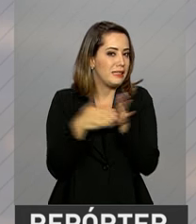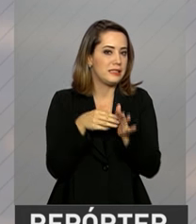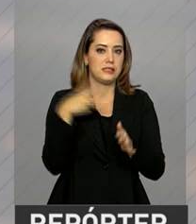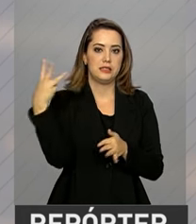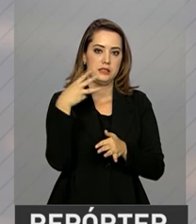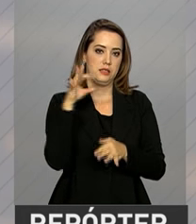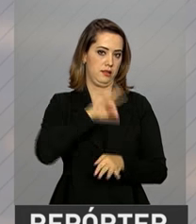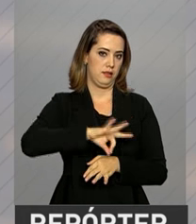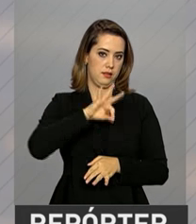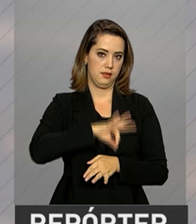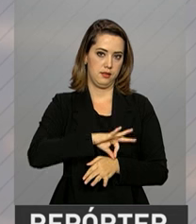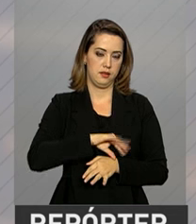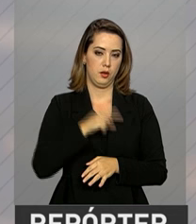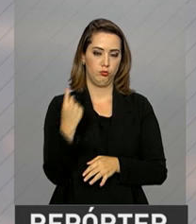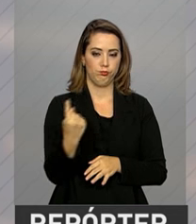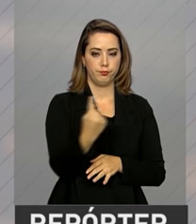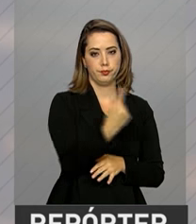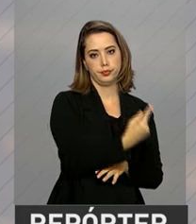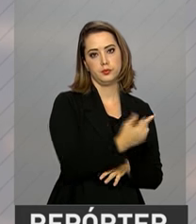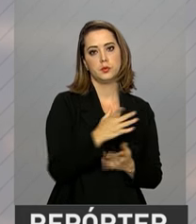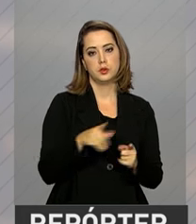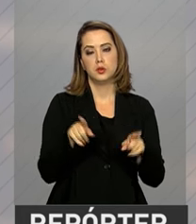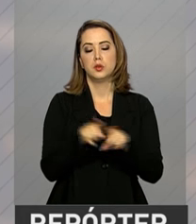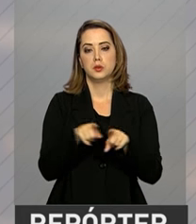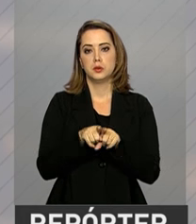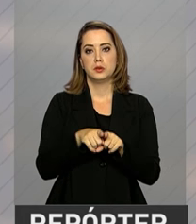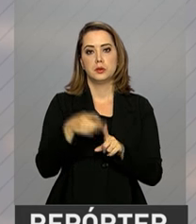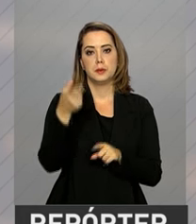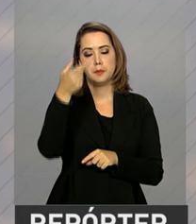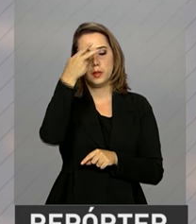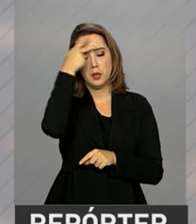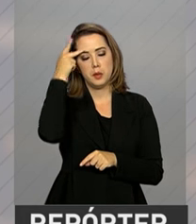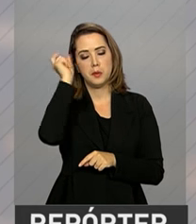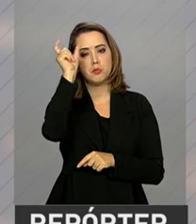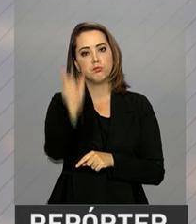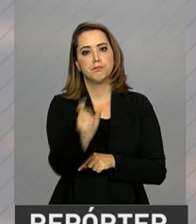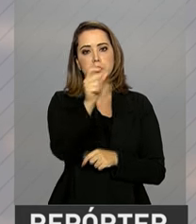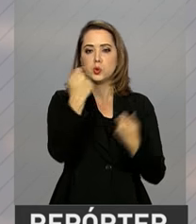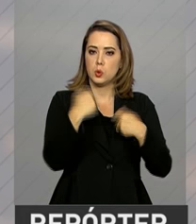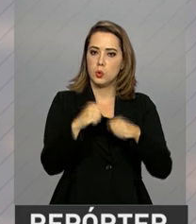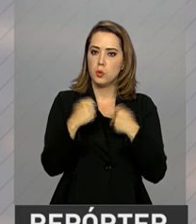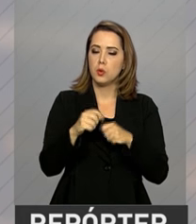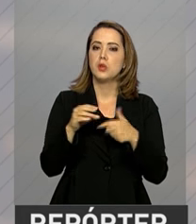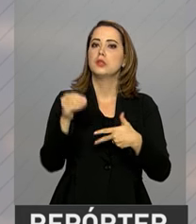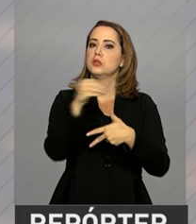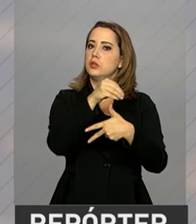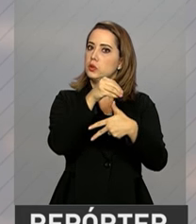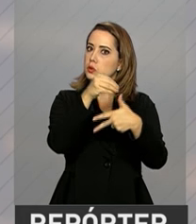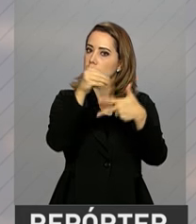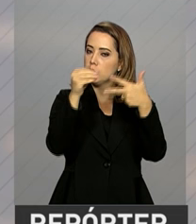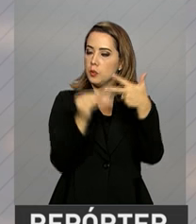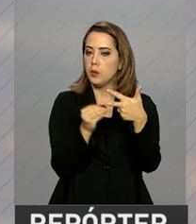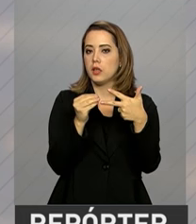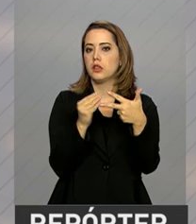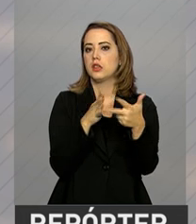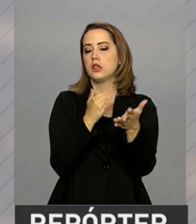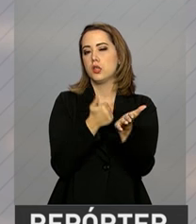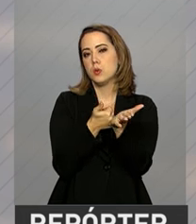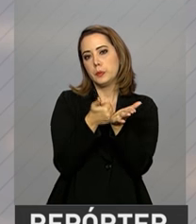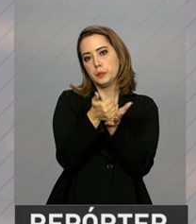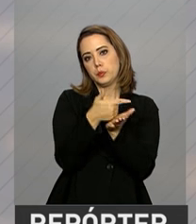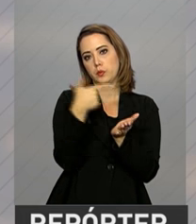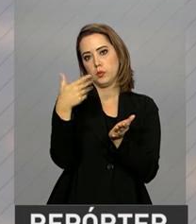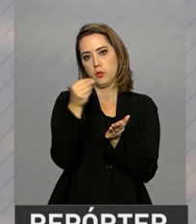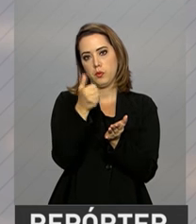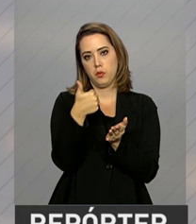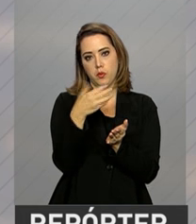três salários mínimos os candidatos também precisam ter participado de alguma das edições do Exame Nacional do